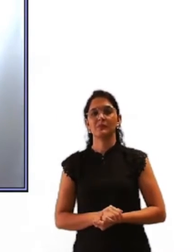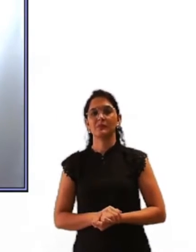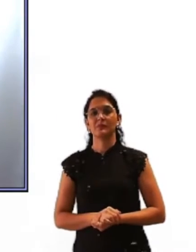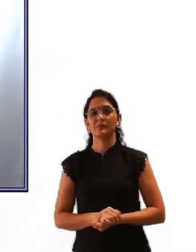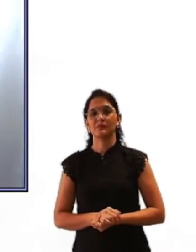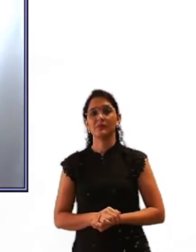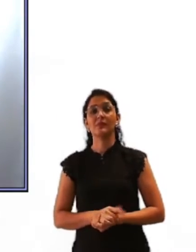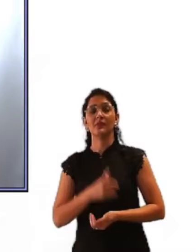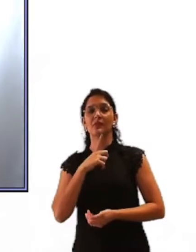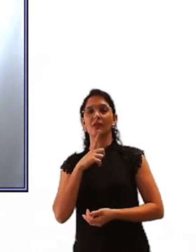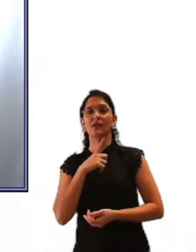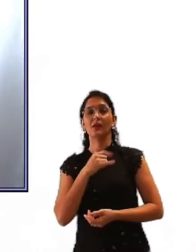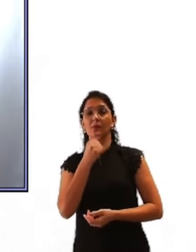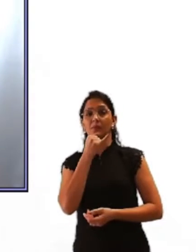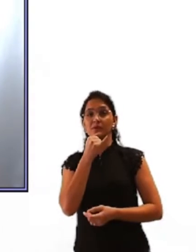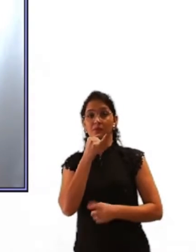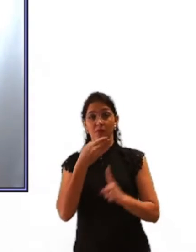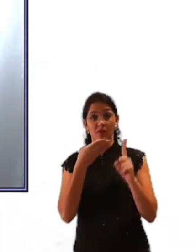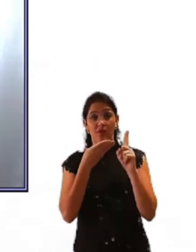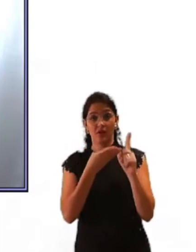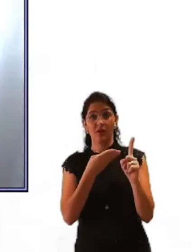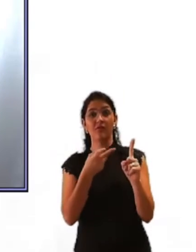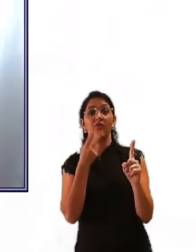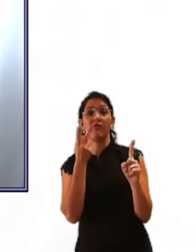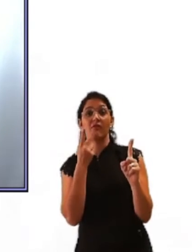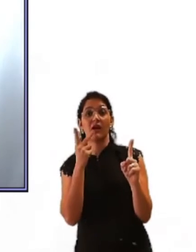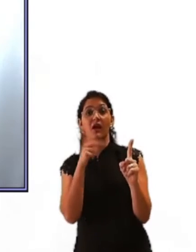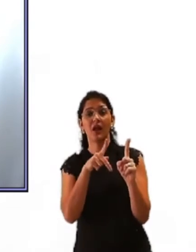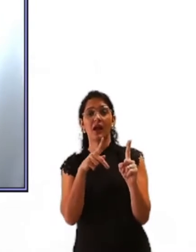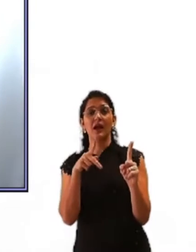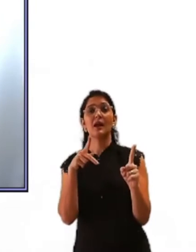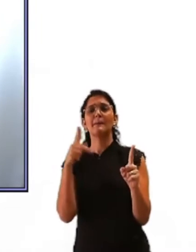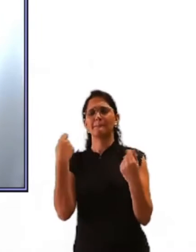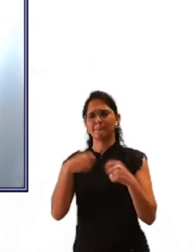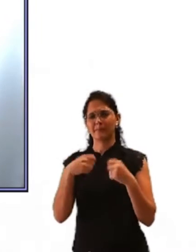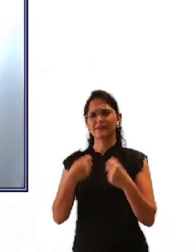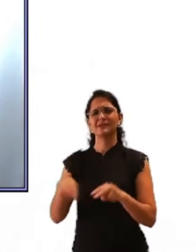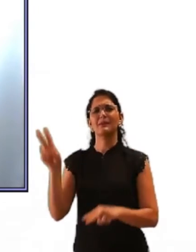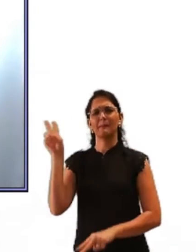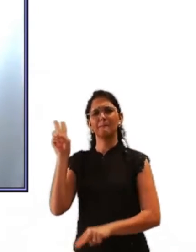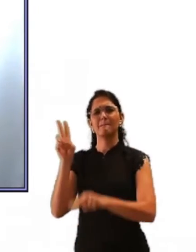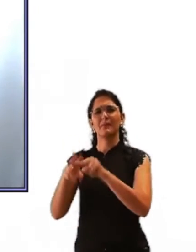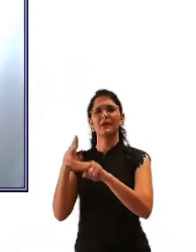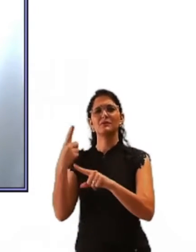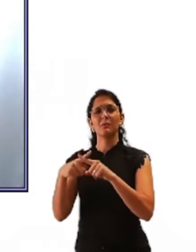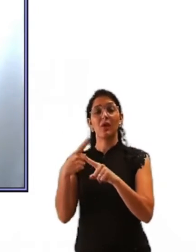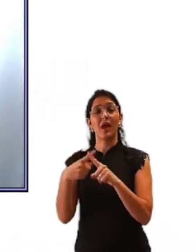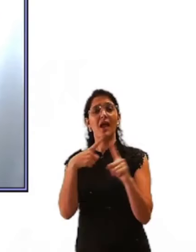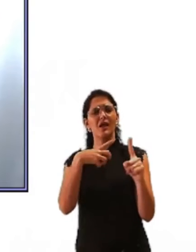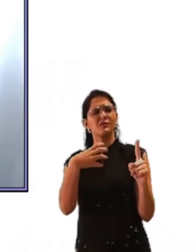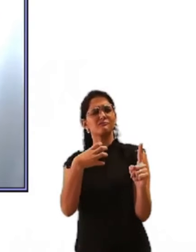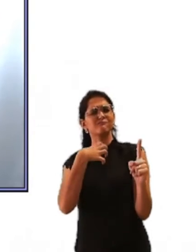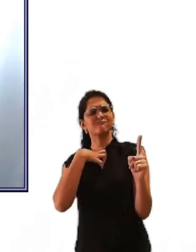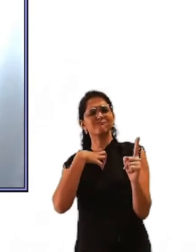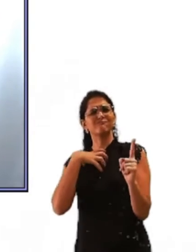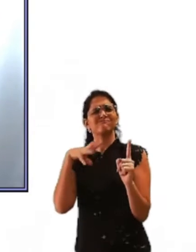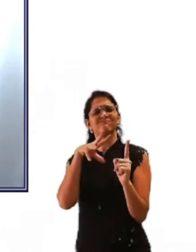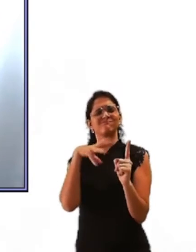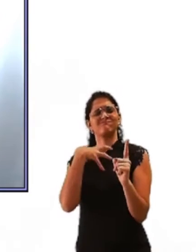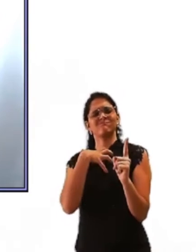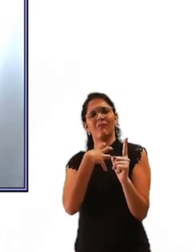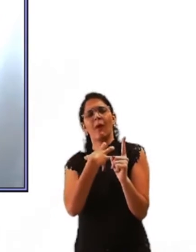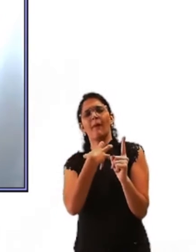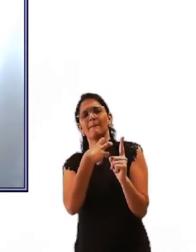o réu deve ser preso porque ele tem sua personalidade totalmente desviada para o mundo do